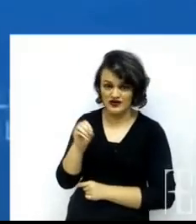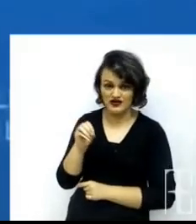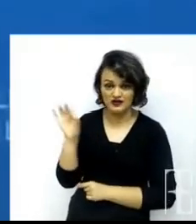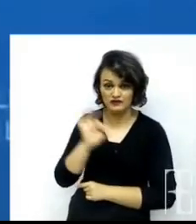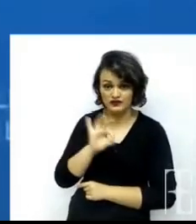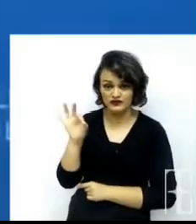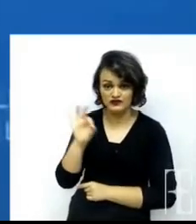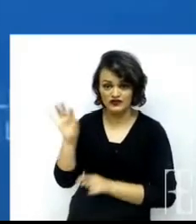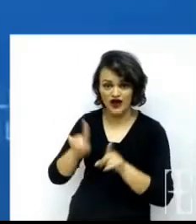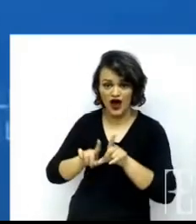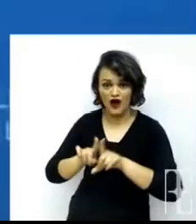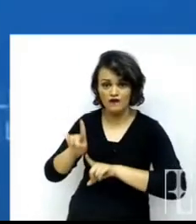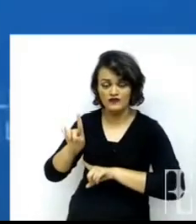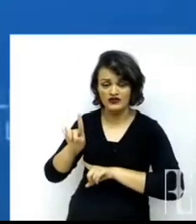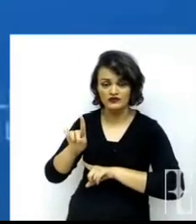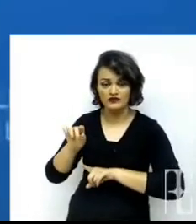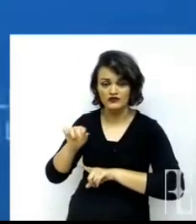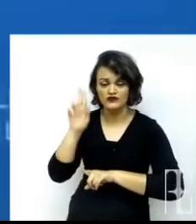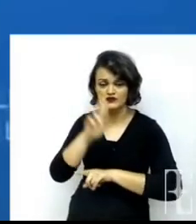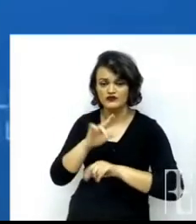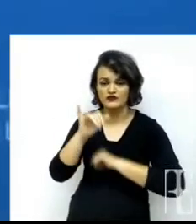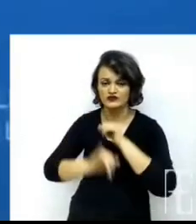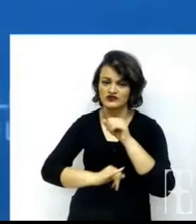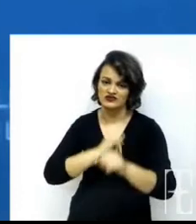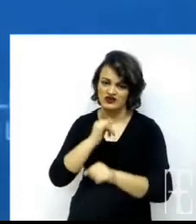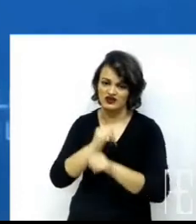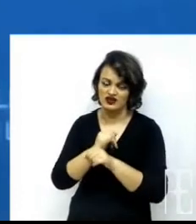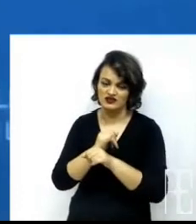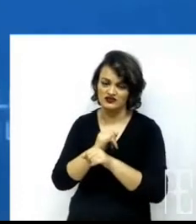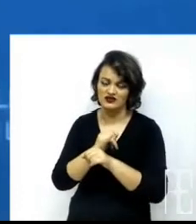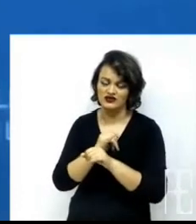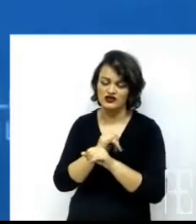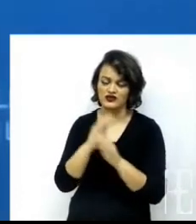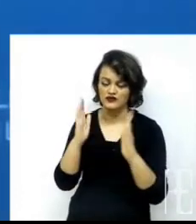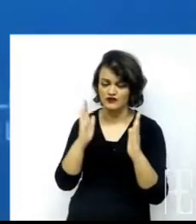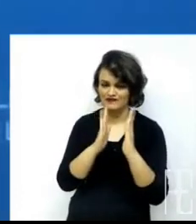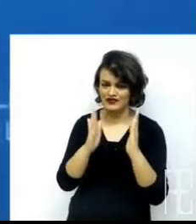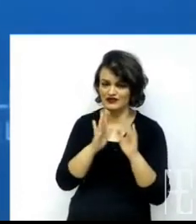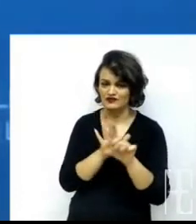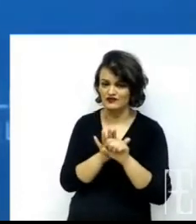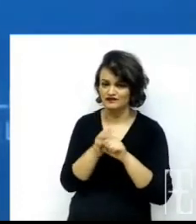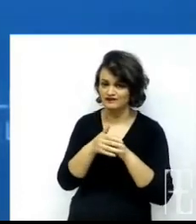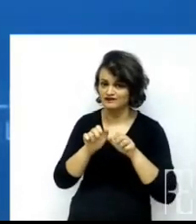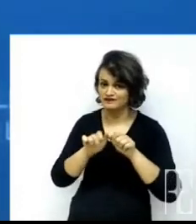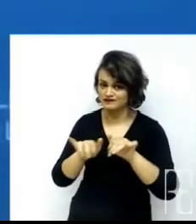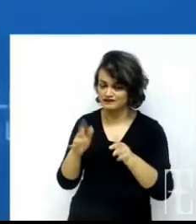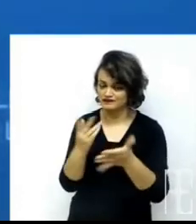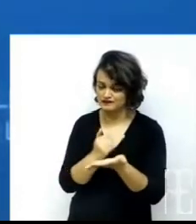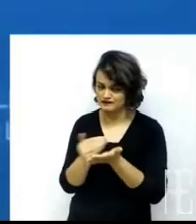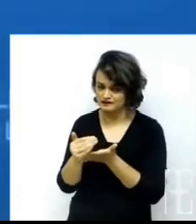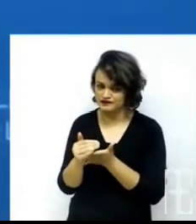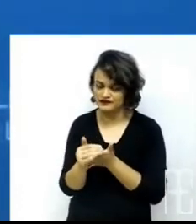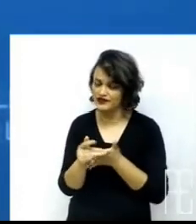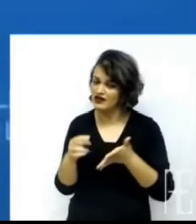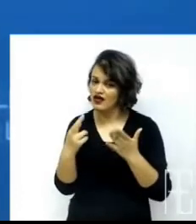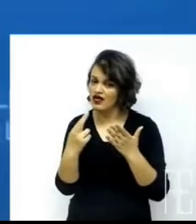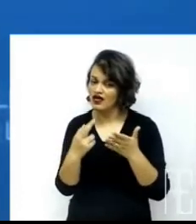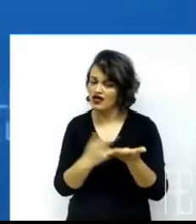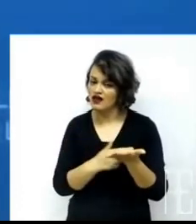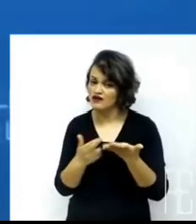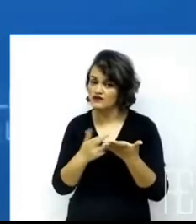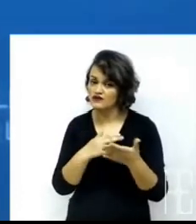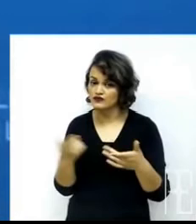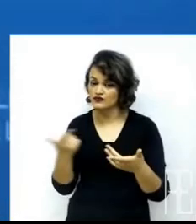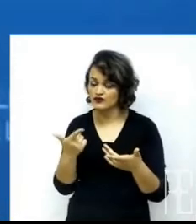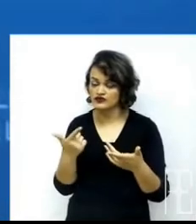50% no tráfego da internet desde o início da crise. Os dois relatórios que lançamos